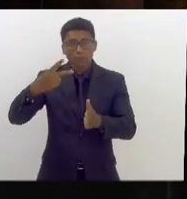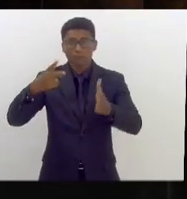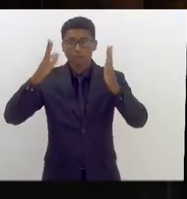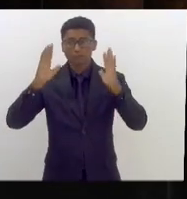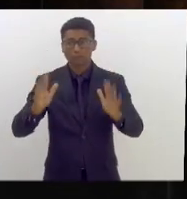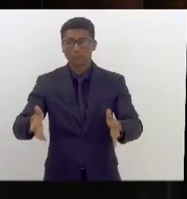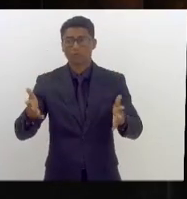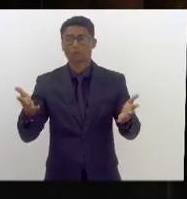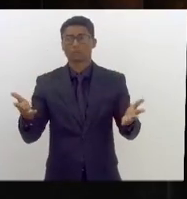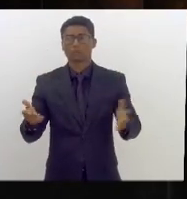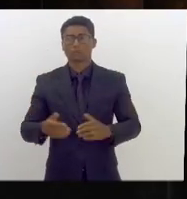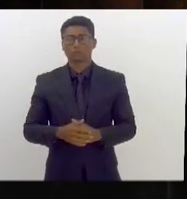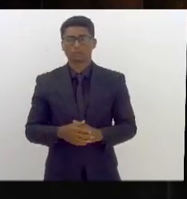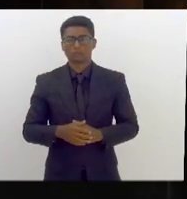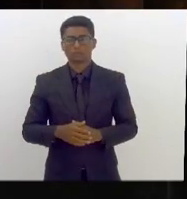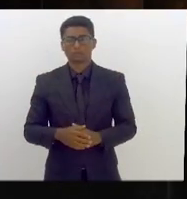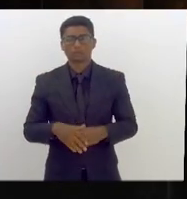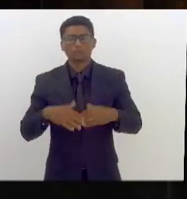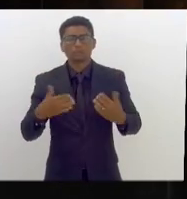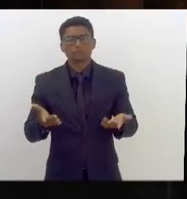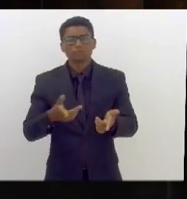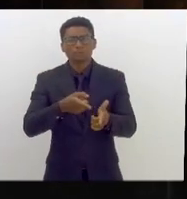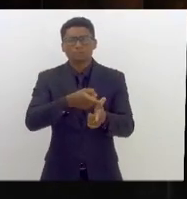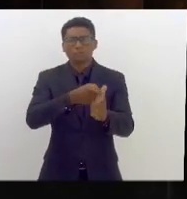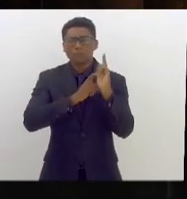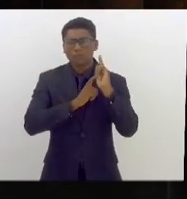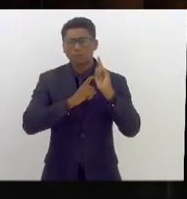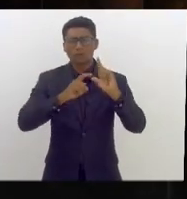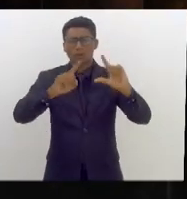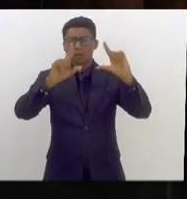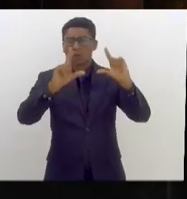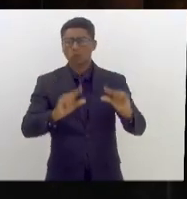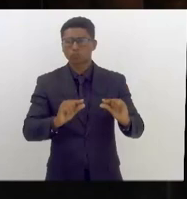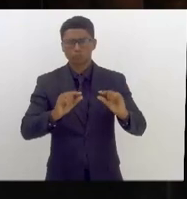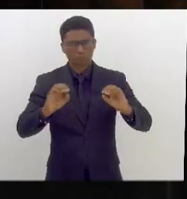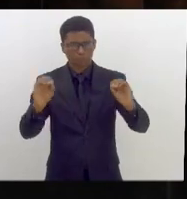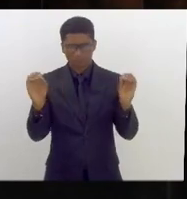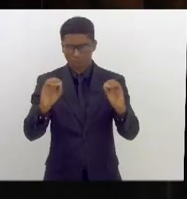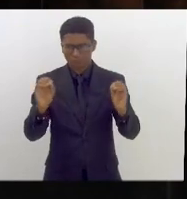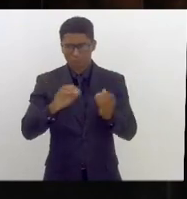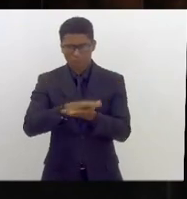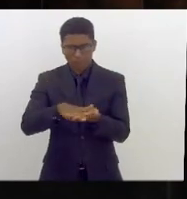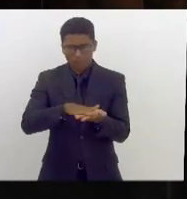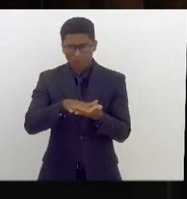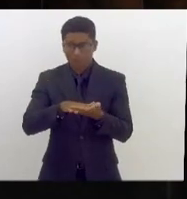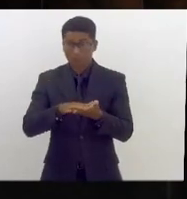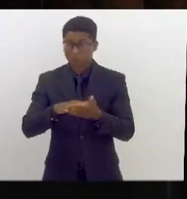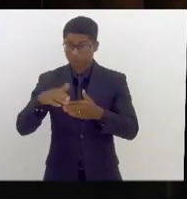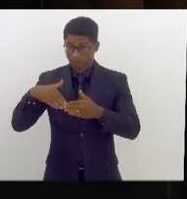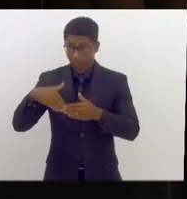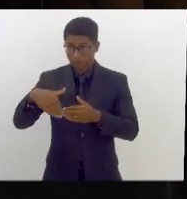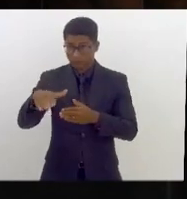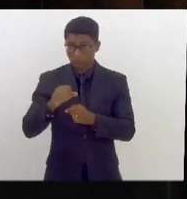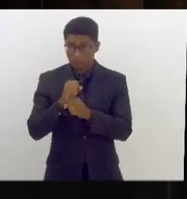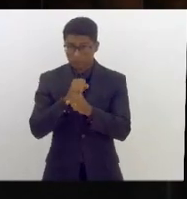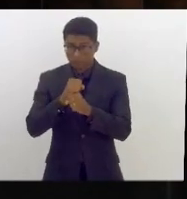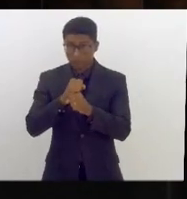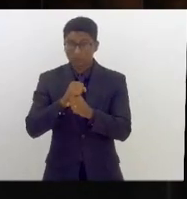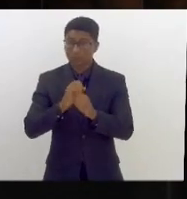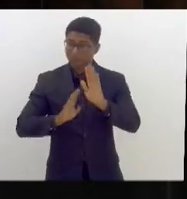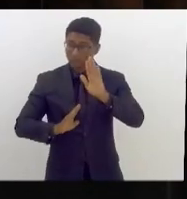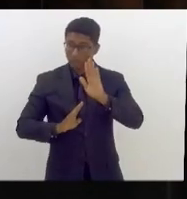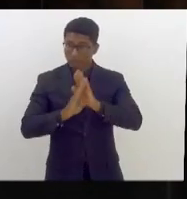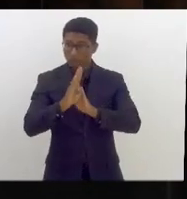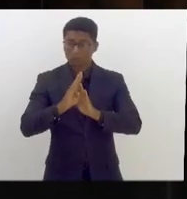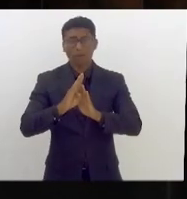não tenha uma diminuição da dívida. A projeção é que, para daqui a alguns anos, ela esteja maior.